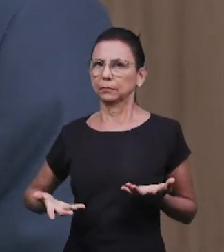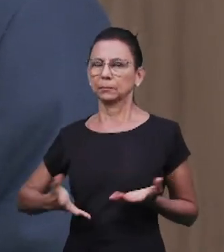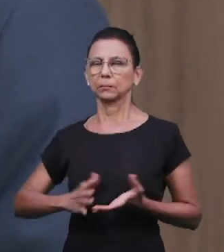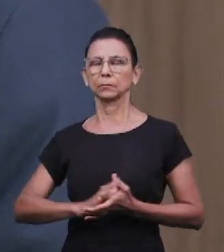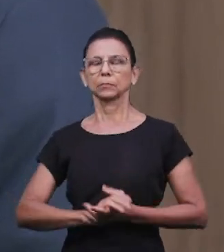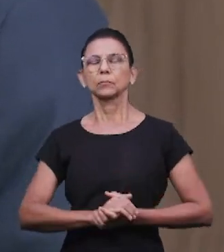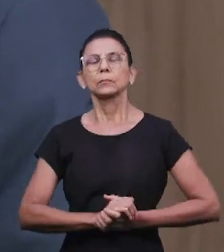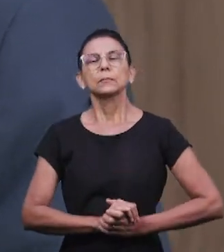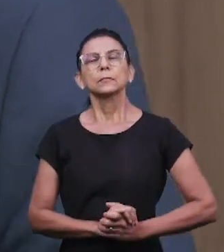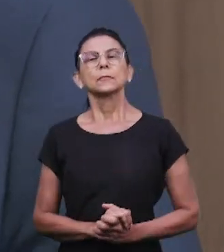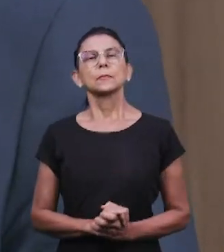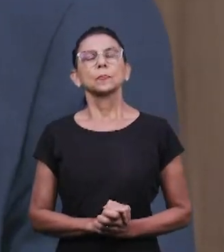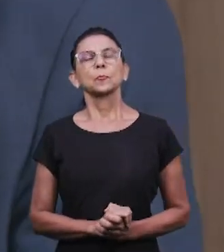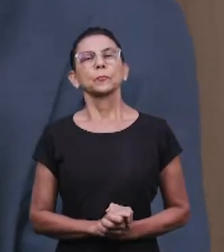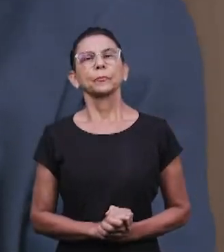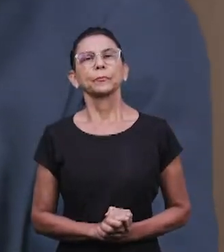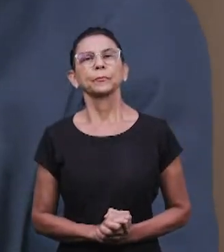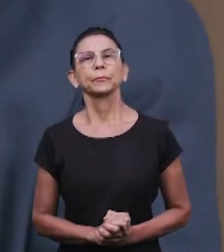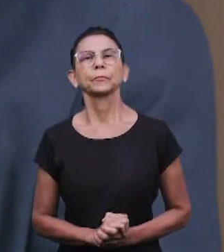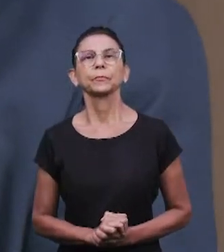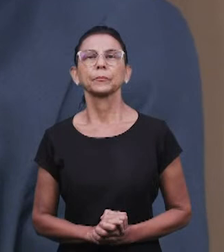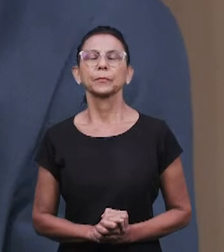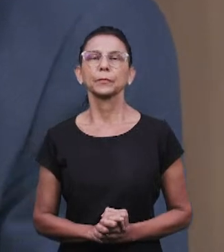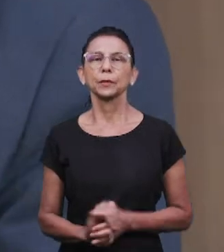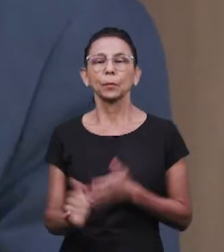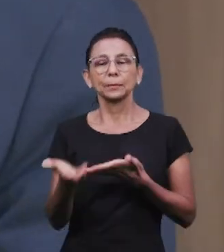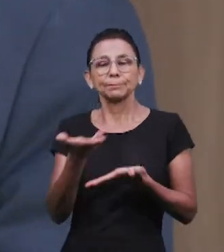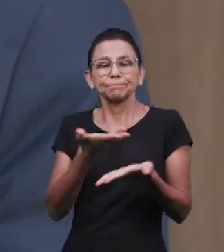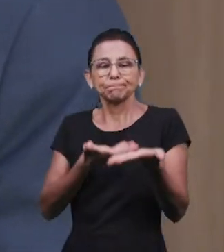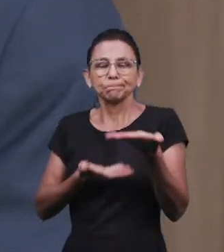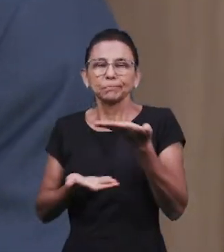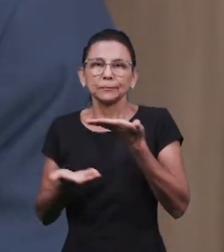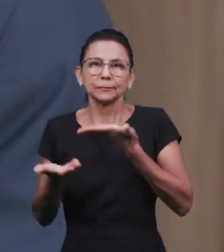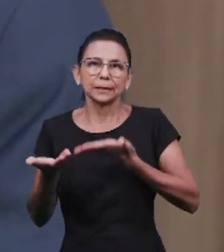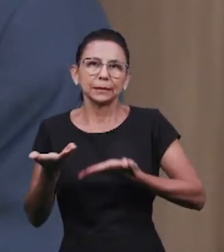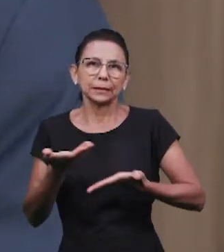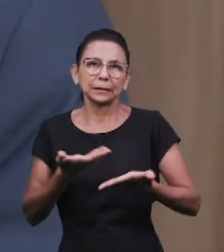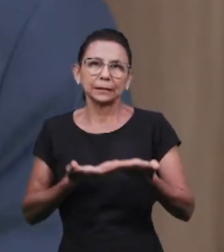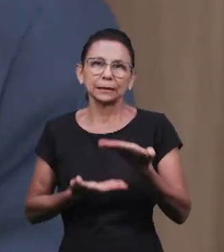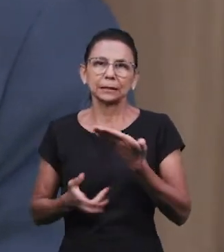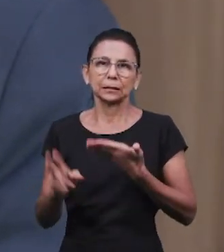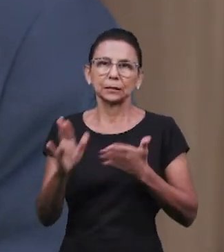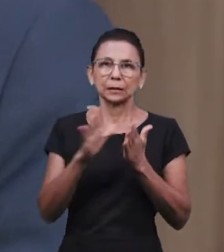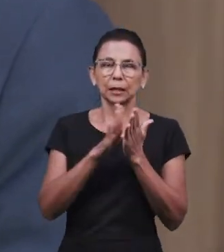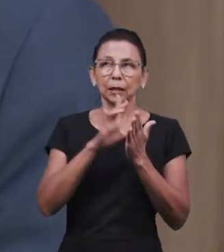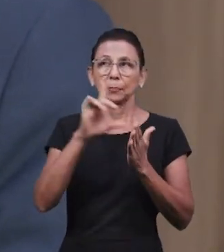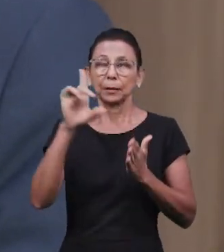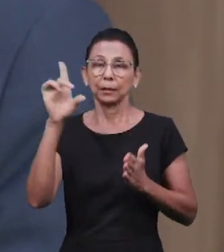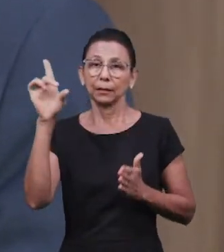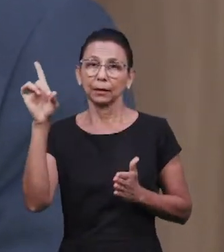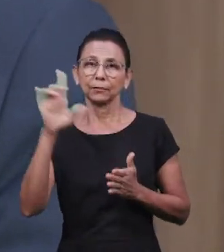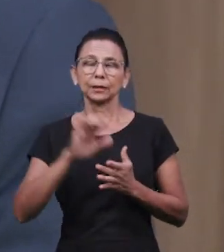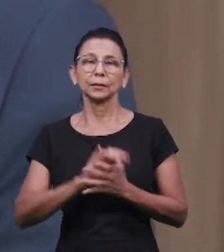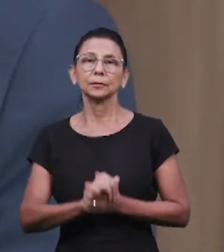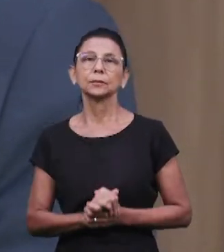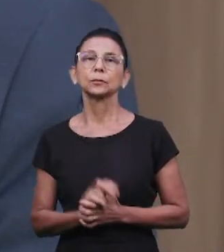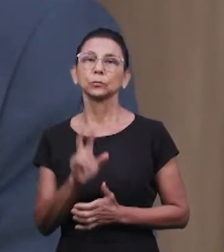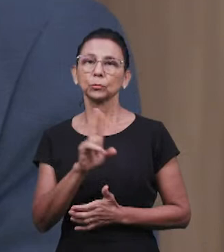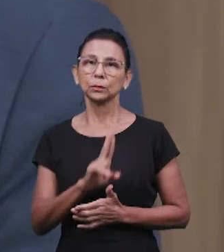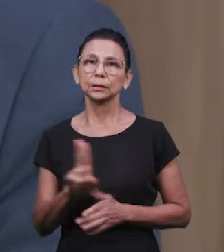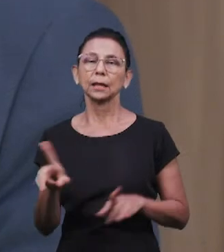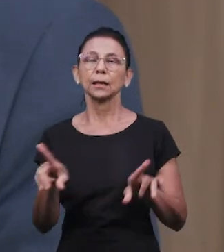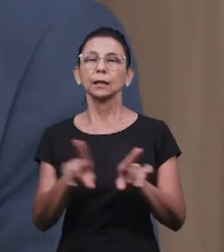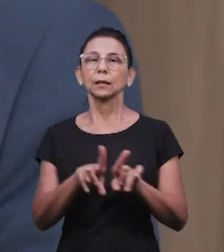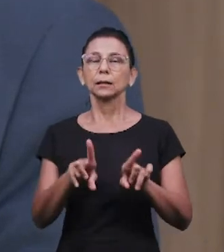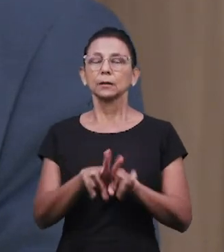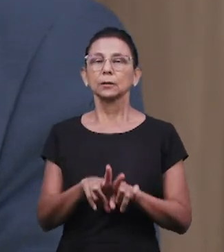saber esse meio de campo, esse intermédio aí entre a palavra que ele disse, se ele está querendo perguntar mesmo, a